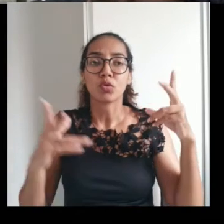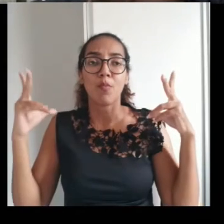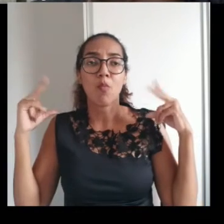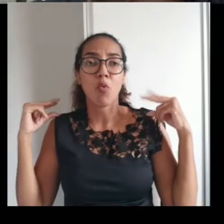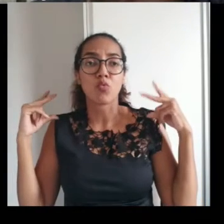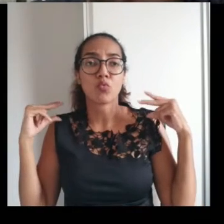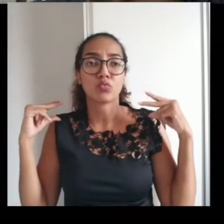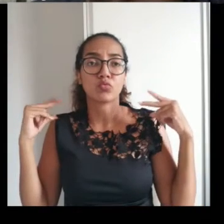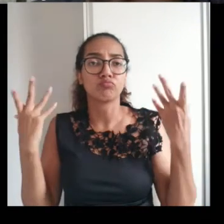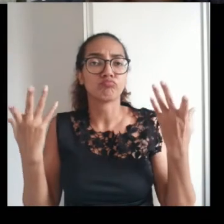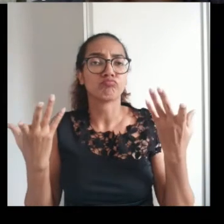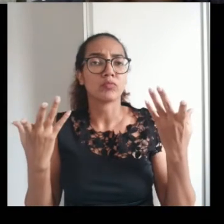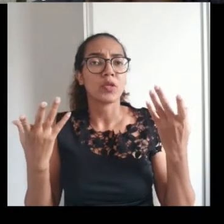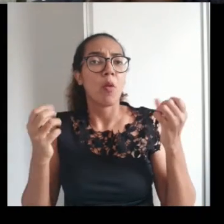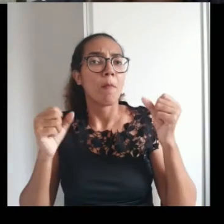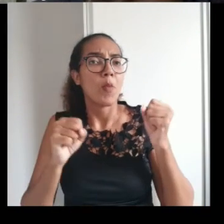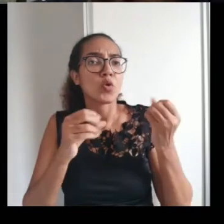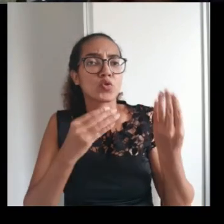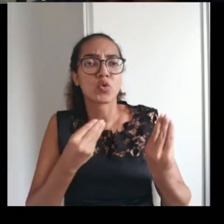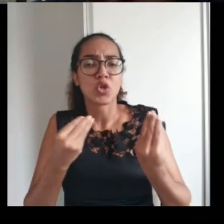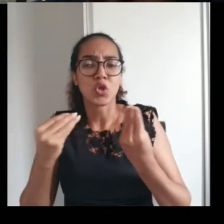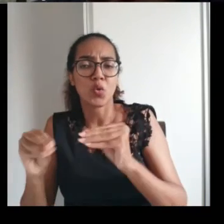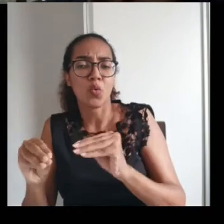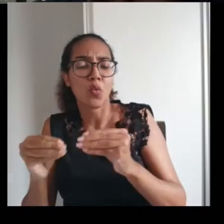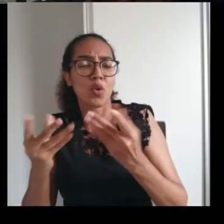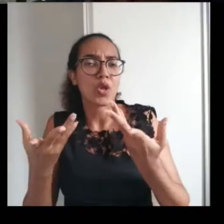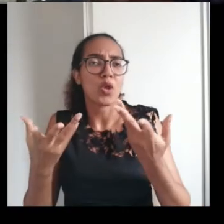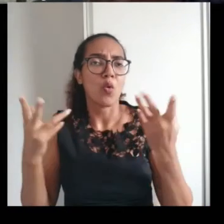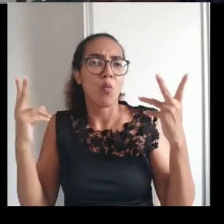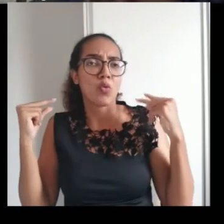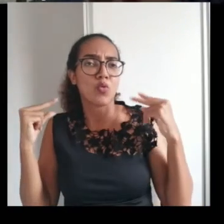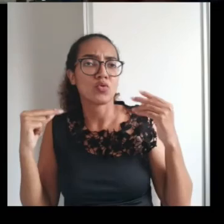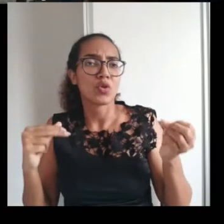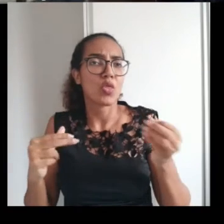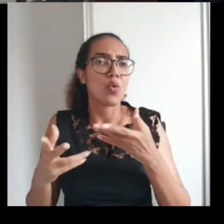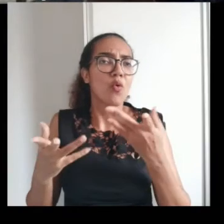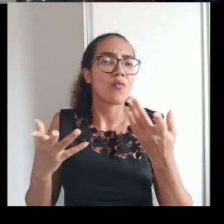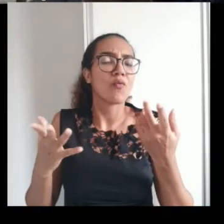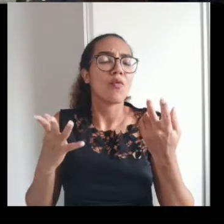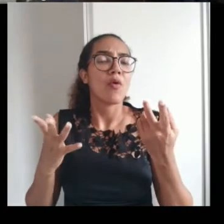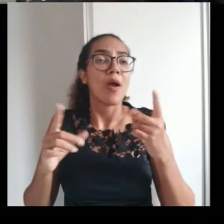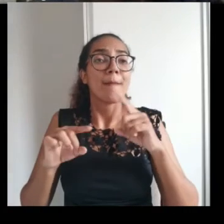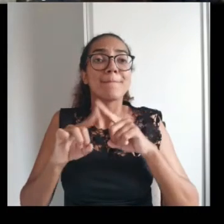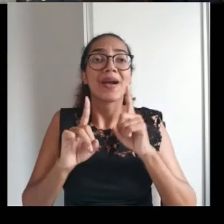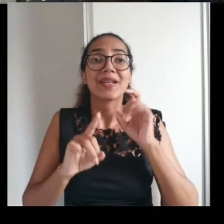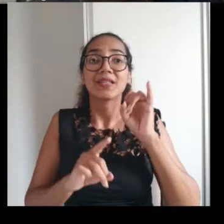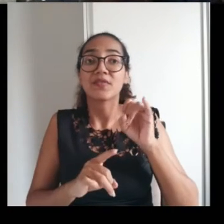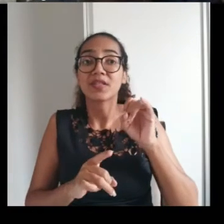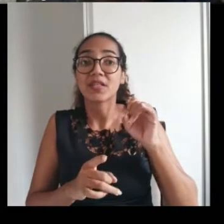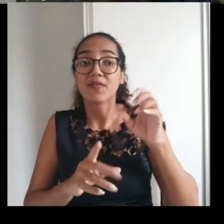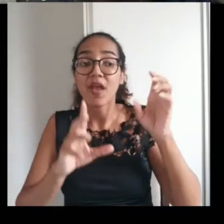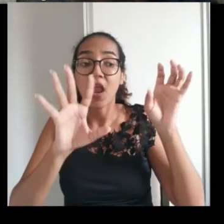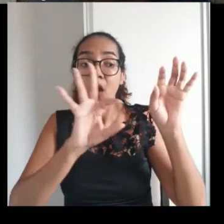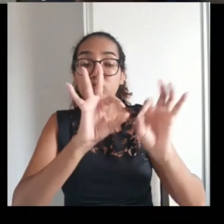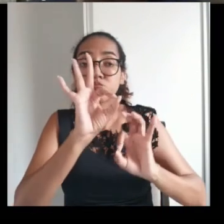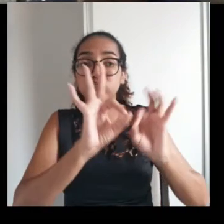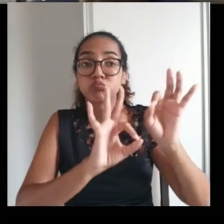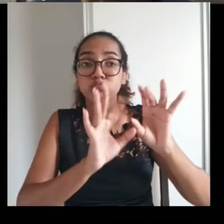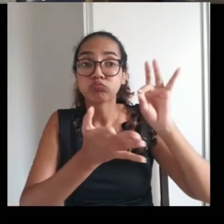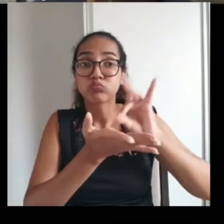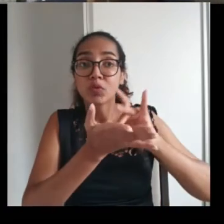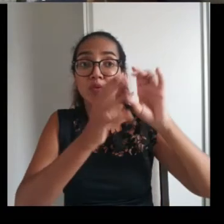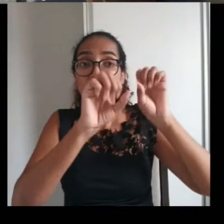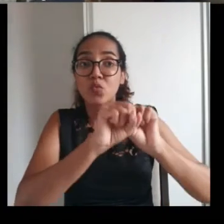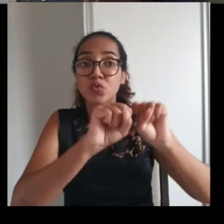incluir um motorista, remover, listar, fazer tudo. Mas se você estiver implementando um sistema, muito provavelmente